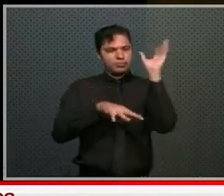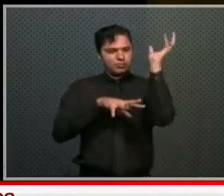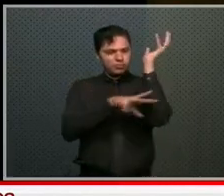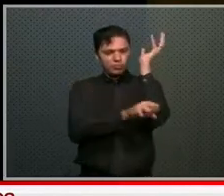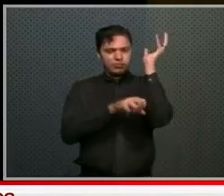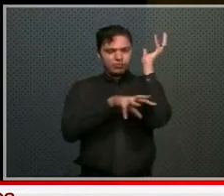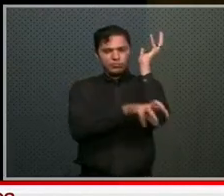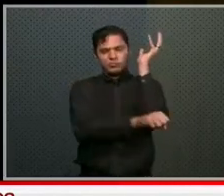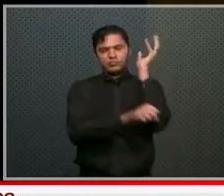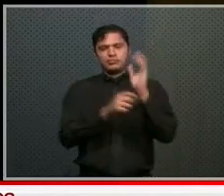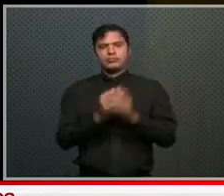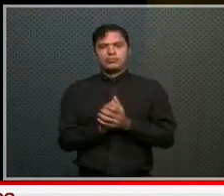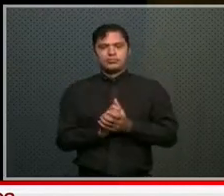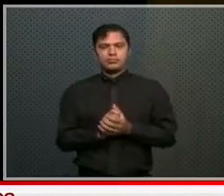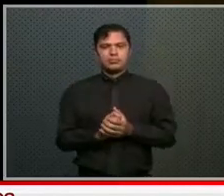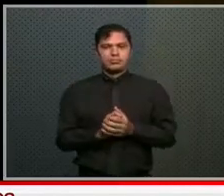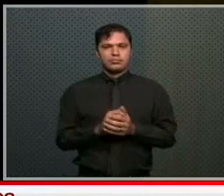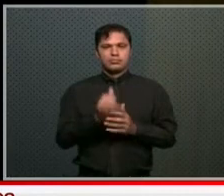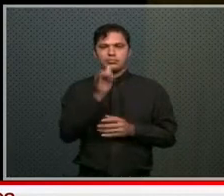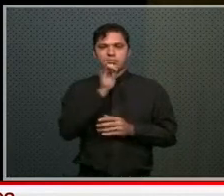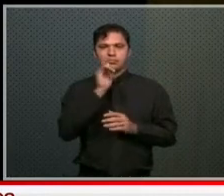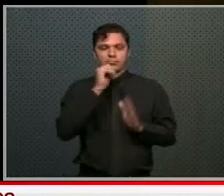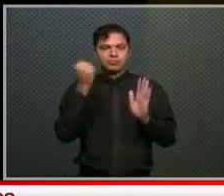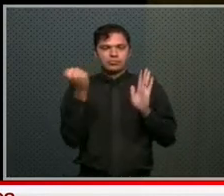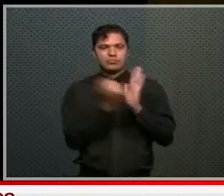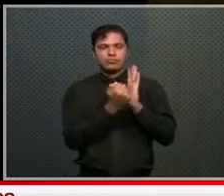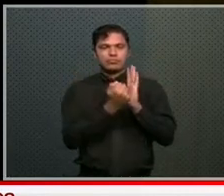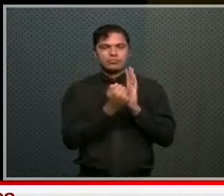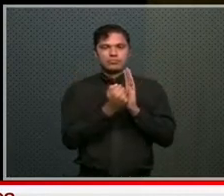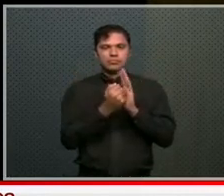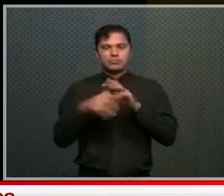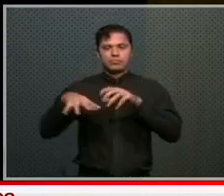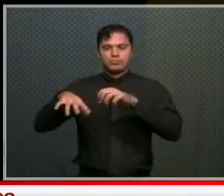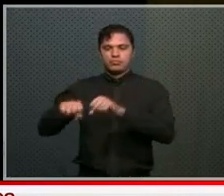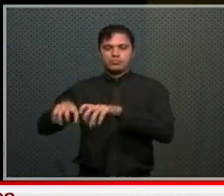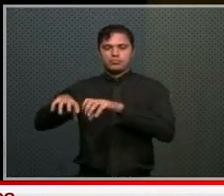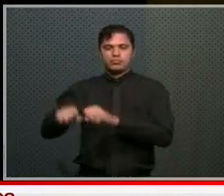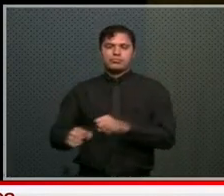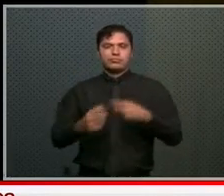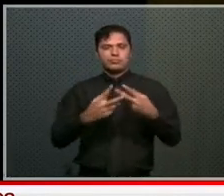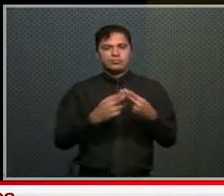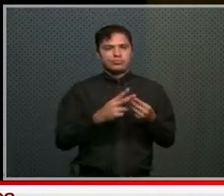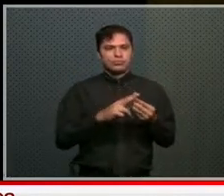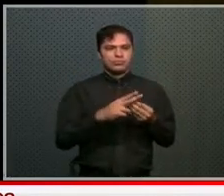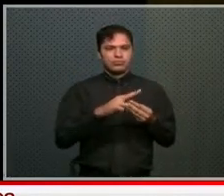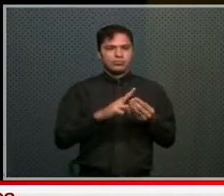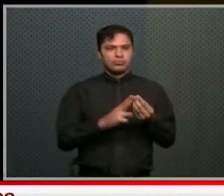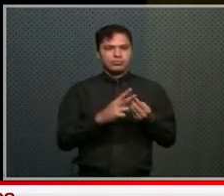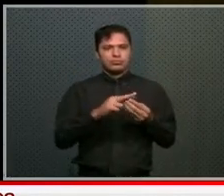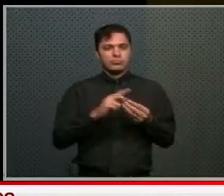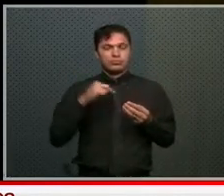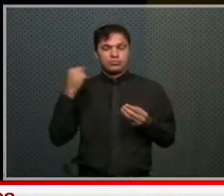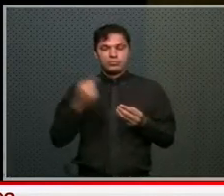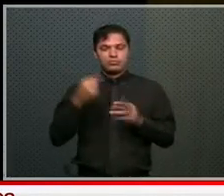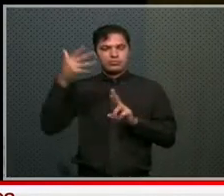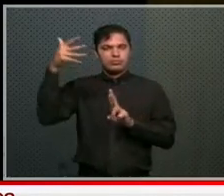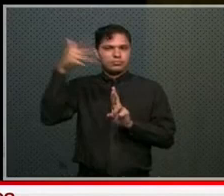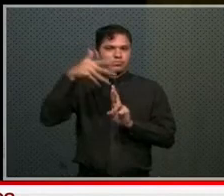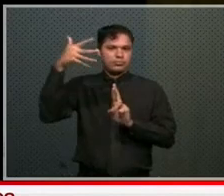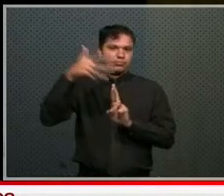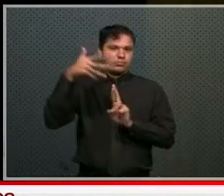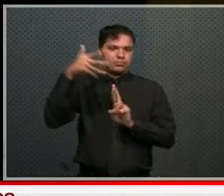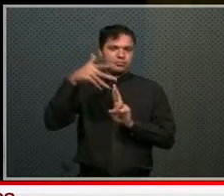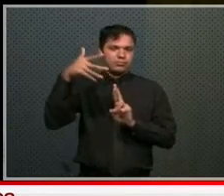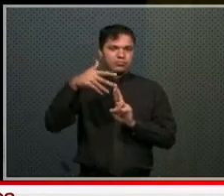um exemplo emblemático é açaizeiro ocuparizeiro que nós nos tornamos referências com a possibilidade